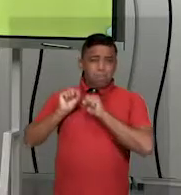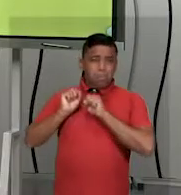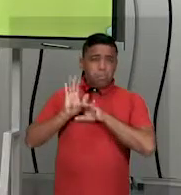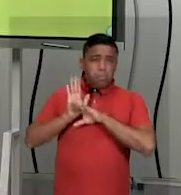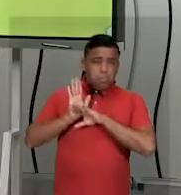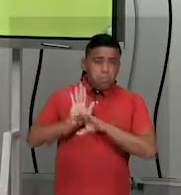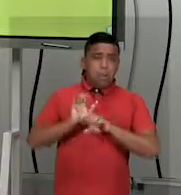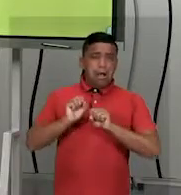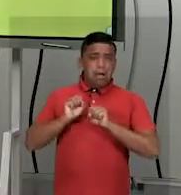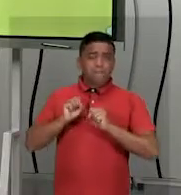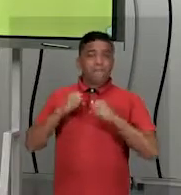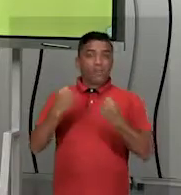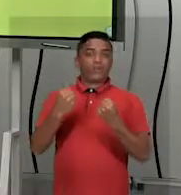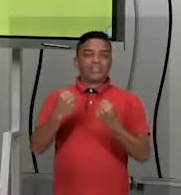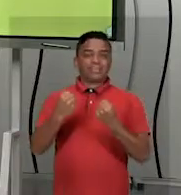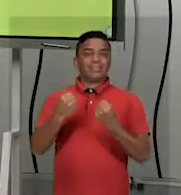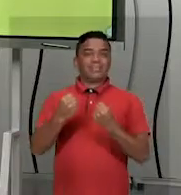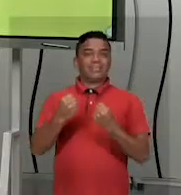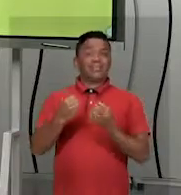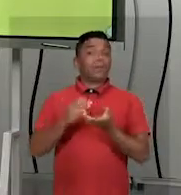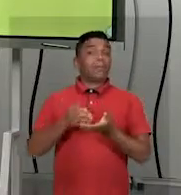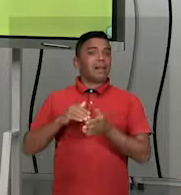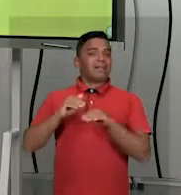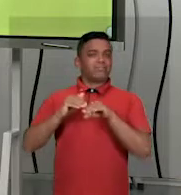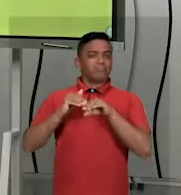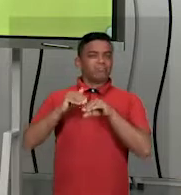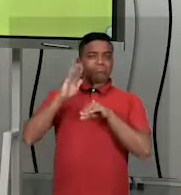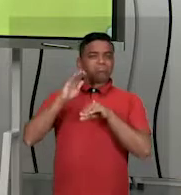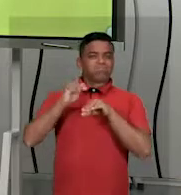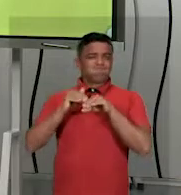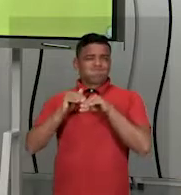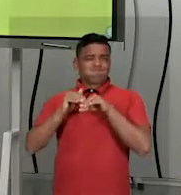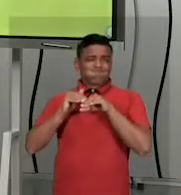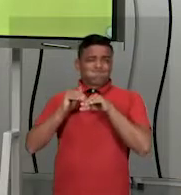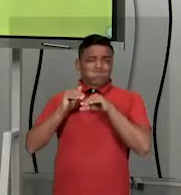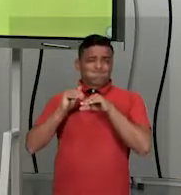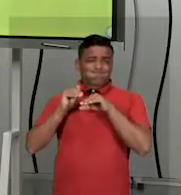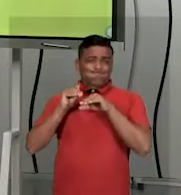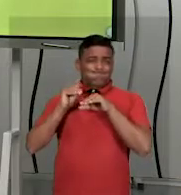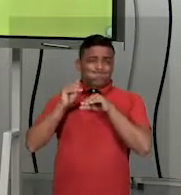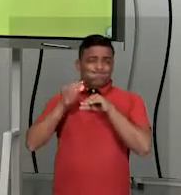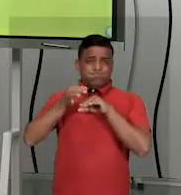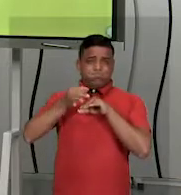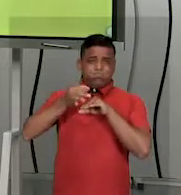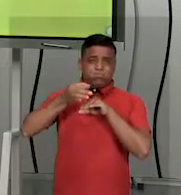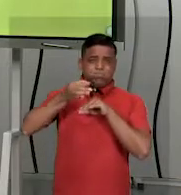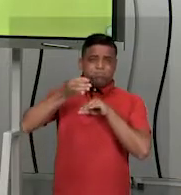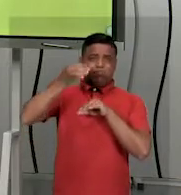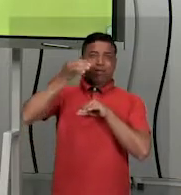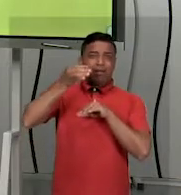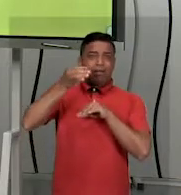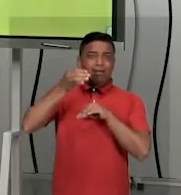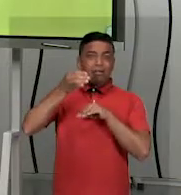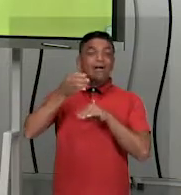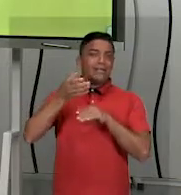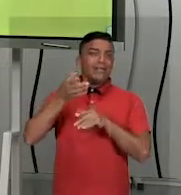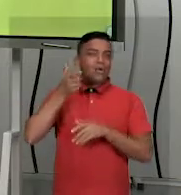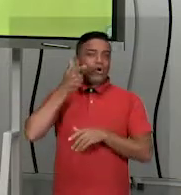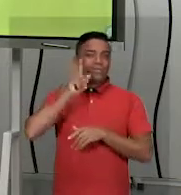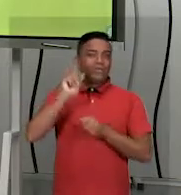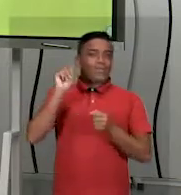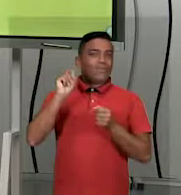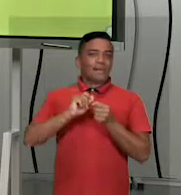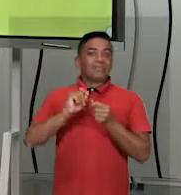fora. Quando ele foi jogado para cima, o que aconteceu? Esse êmbolo realizou o trabalho